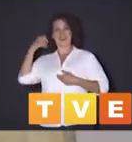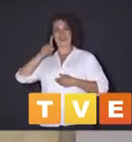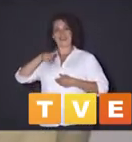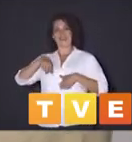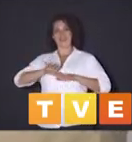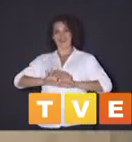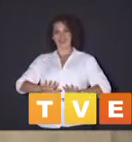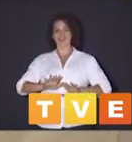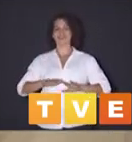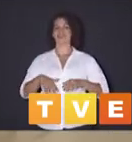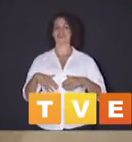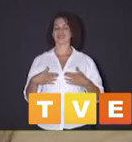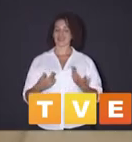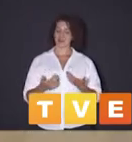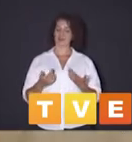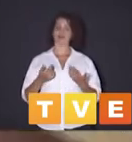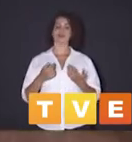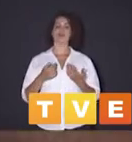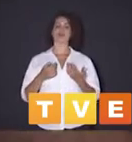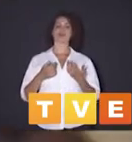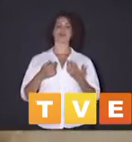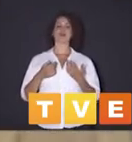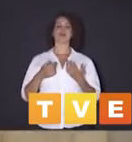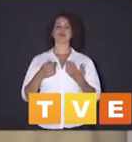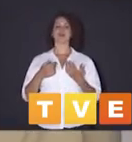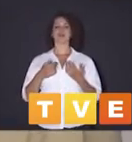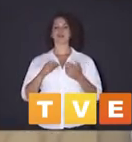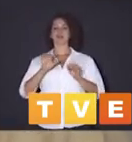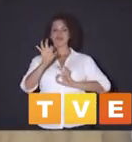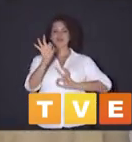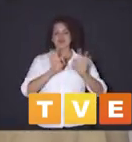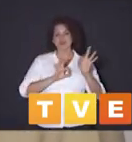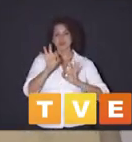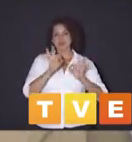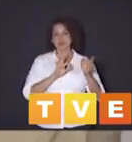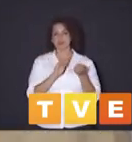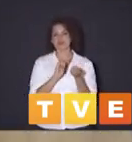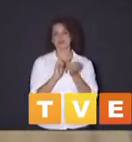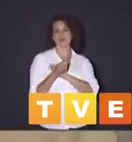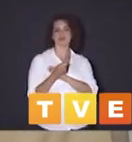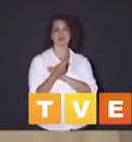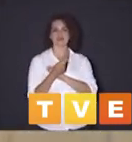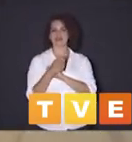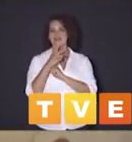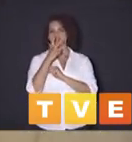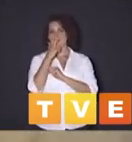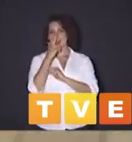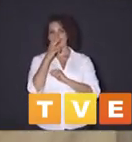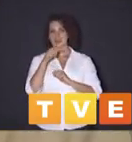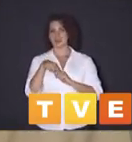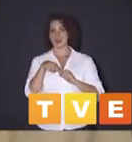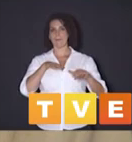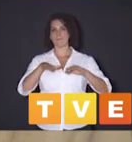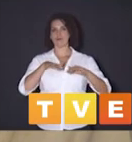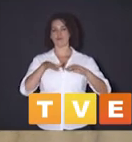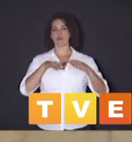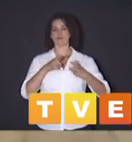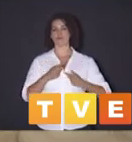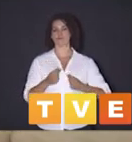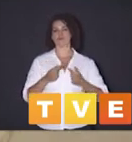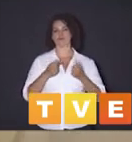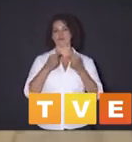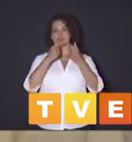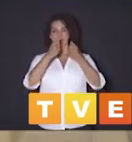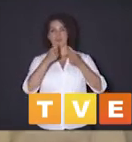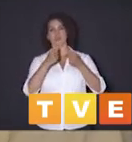os caras fizeram uma uma infraestrutura na praça simular essa movimentação financeira né